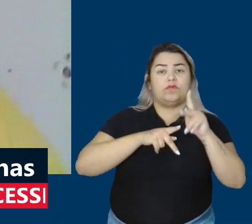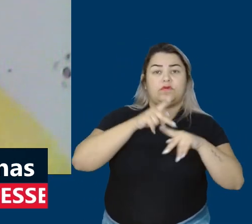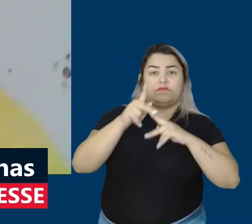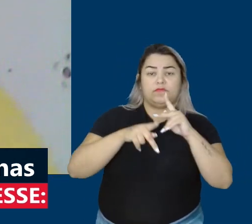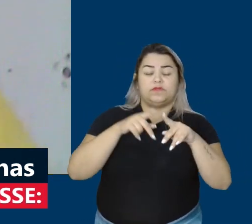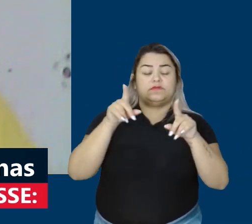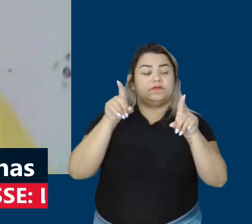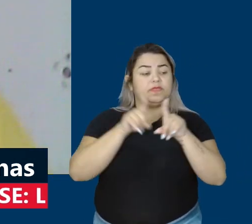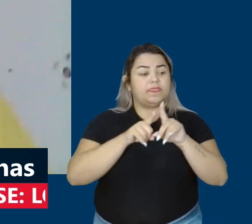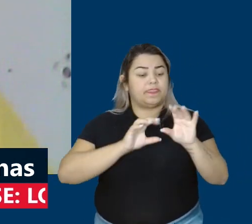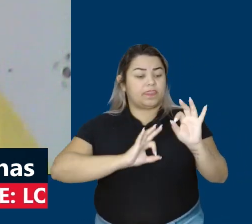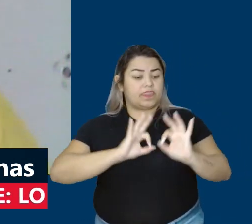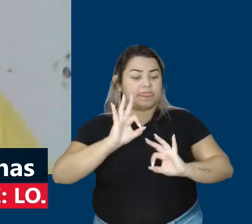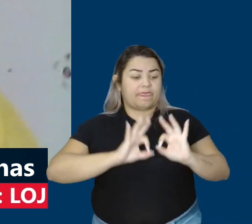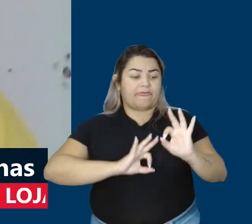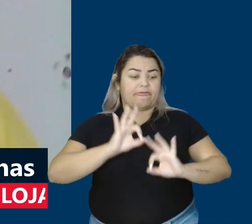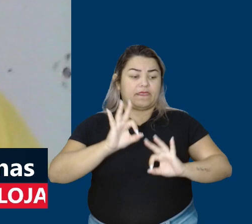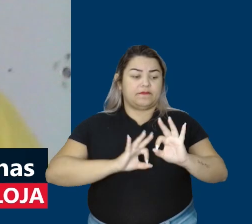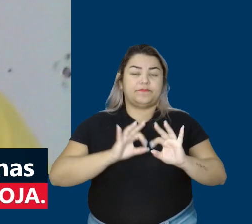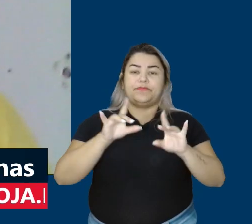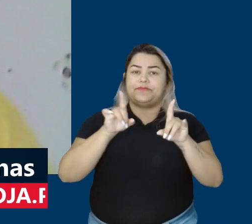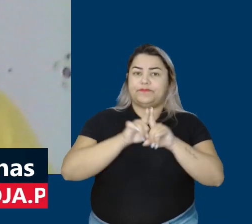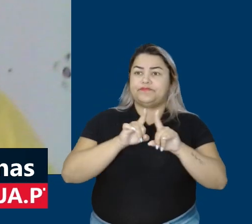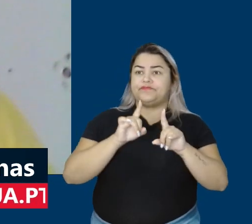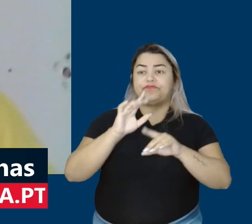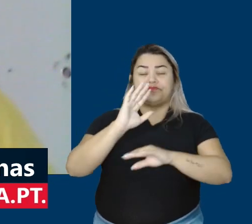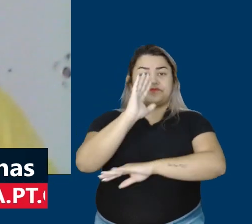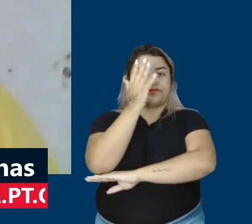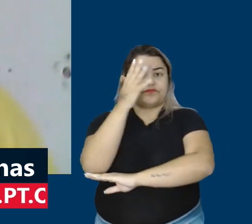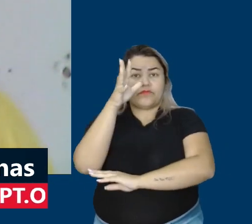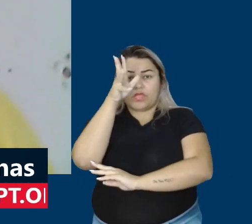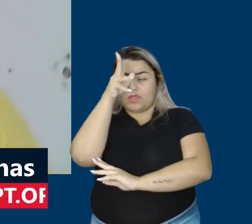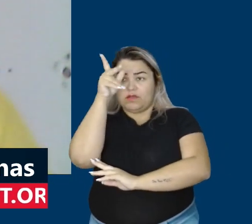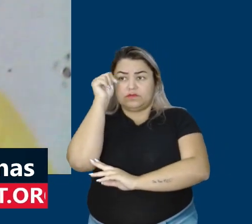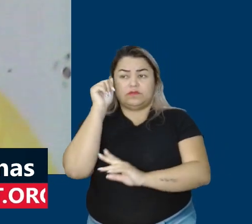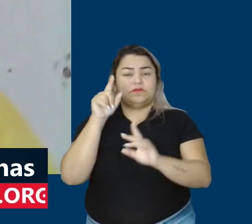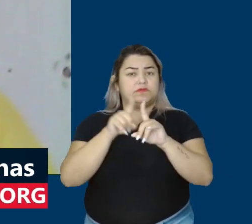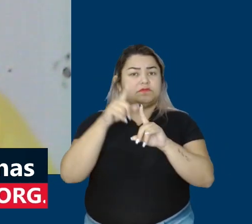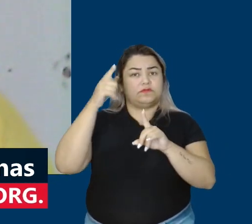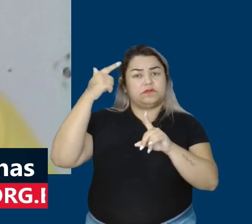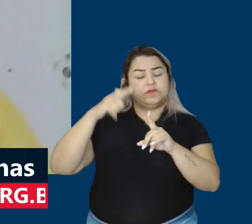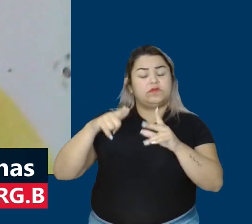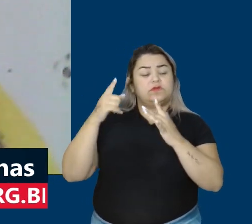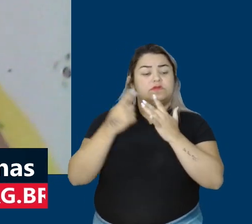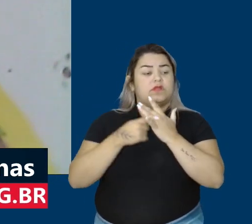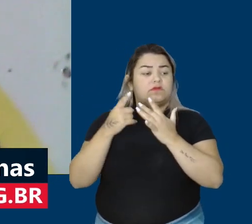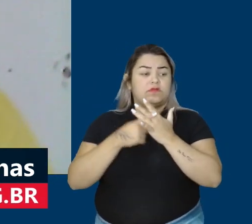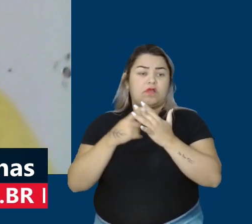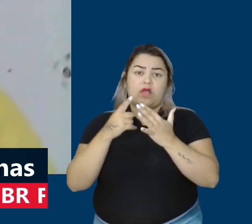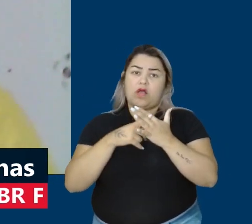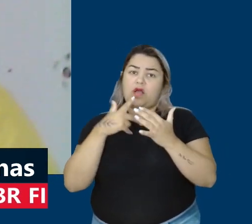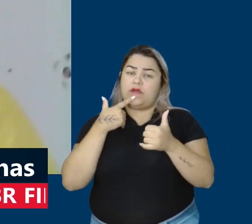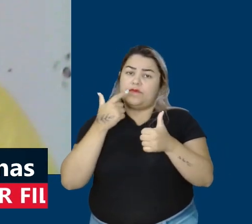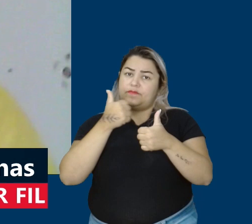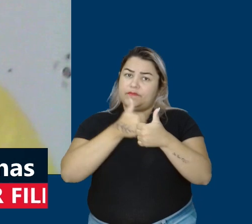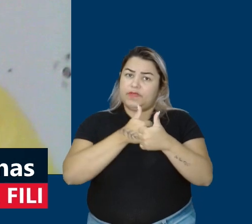ficam mais organizados ali na Mata Atlântica da Amazônia e em outros estados que não estão perto, né,